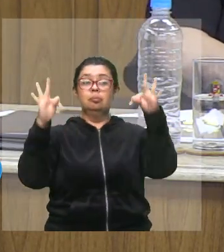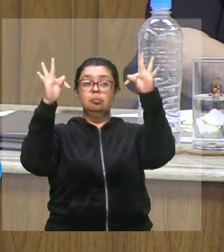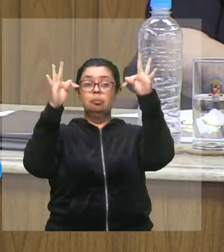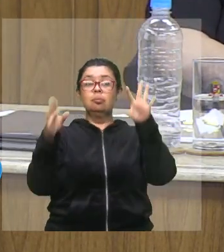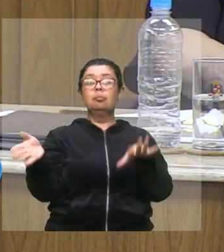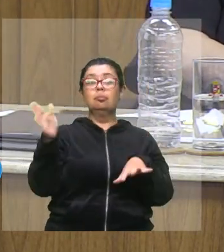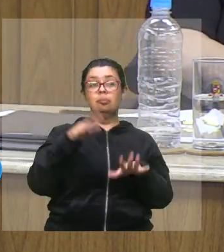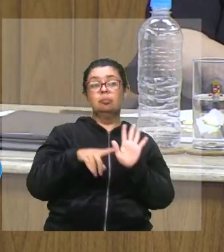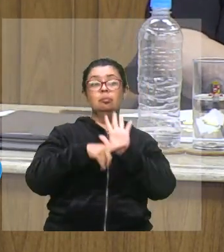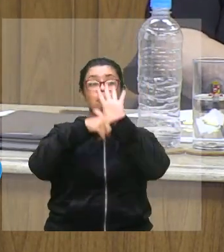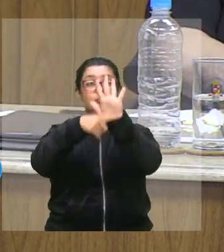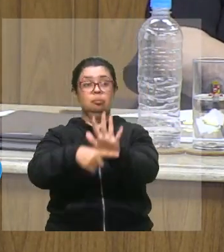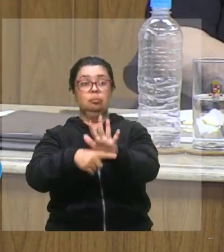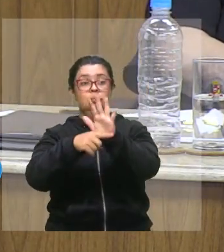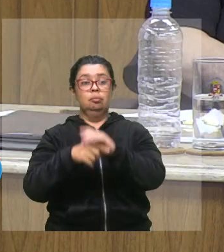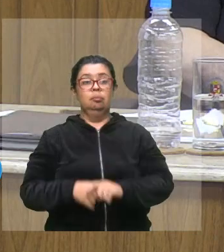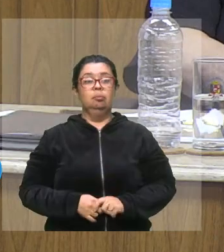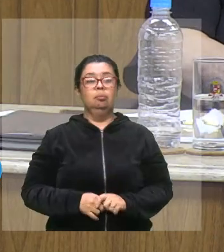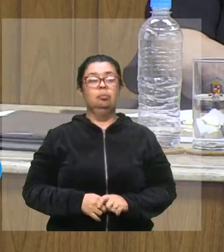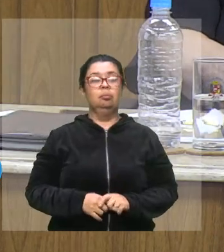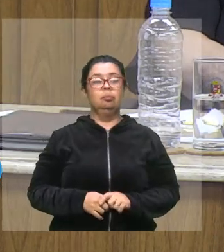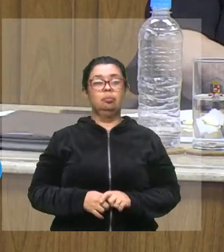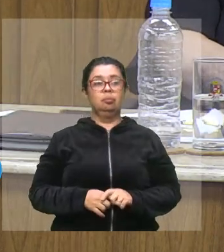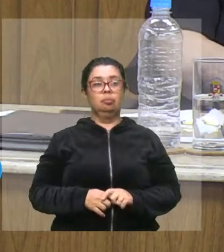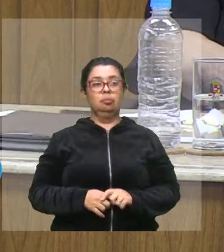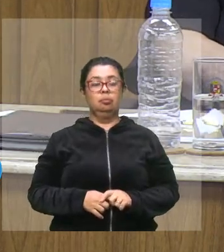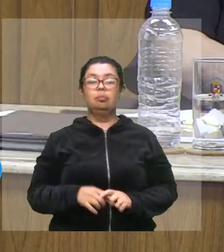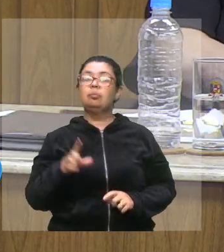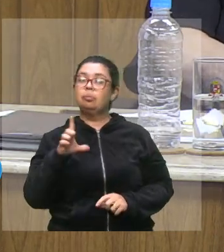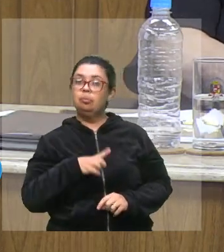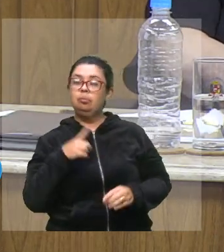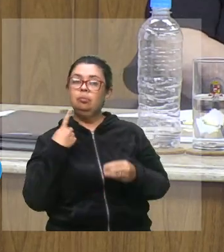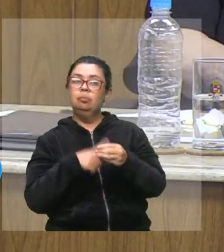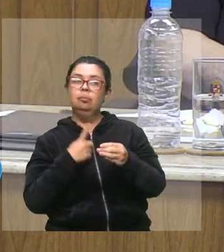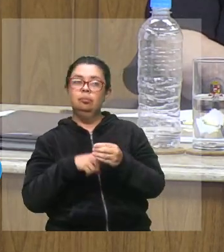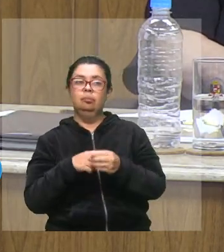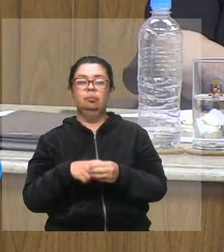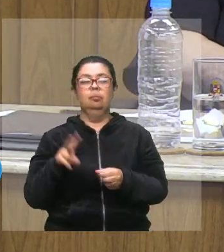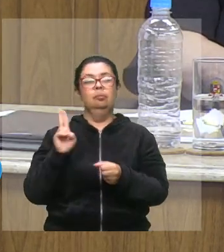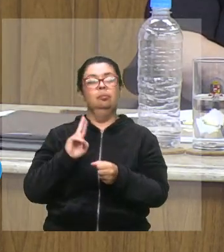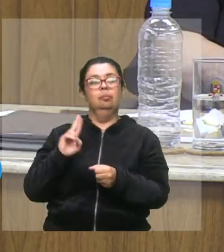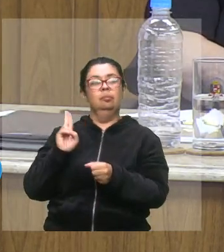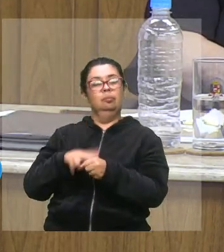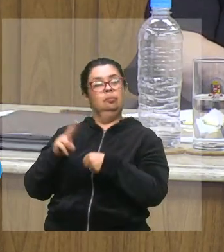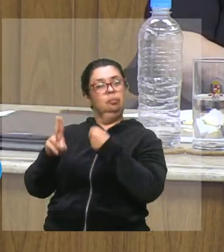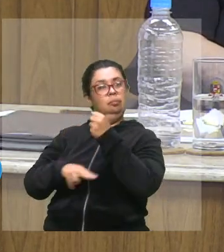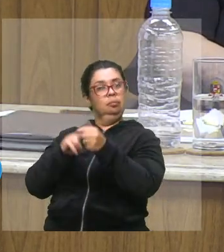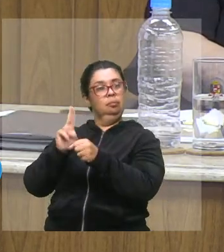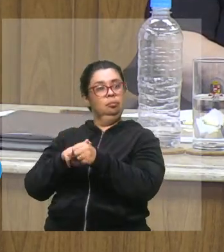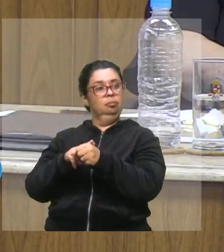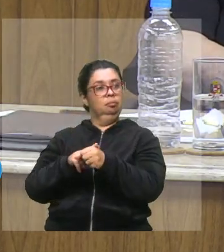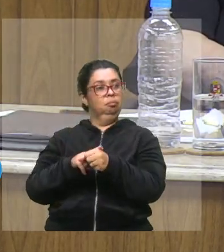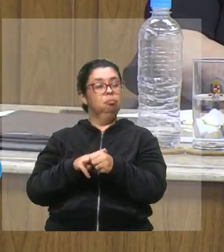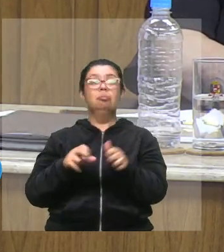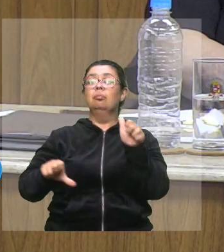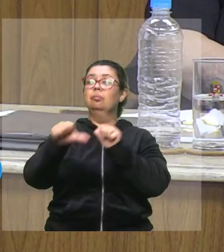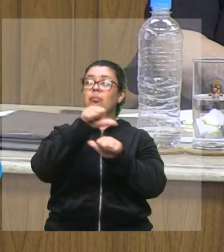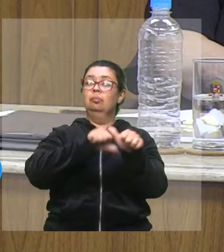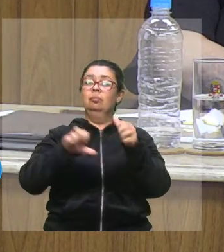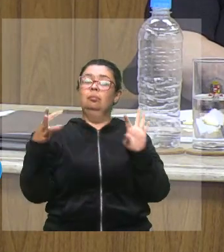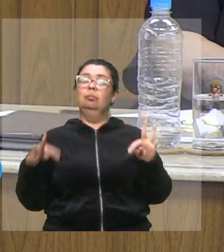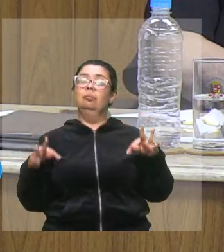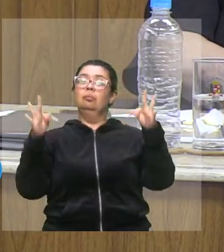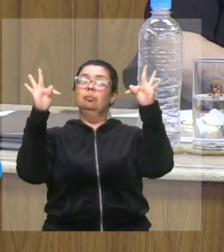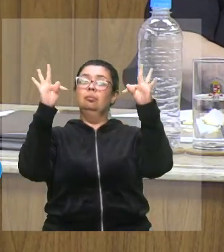veio auxiliar esses segmentos que nós temos hoje na cidade. A universidade se reinventou com a tecnologia.